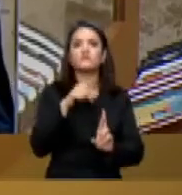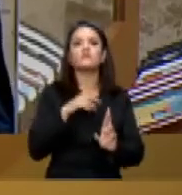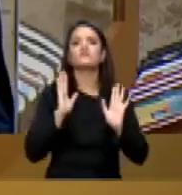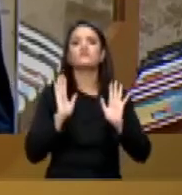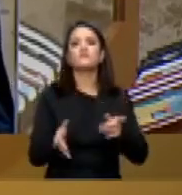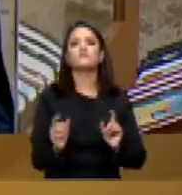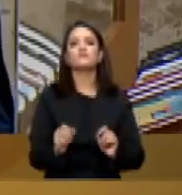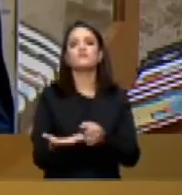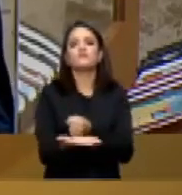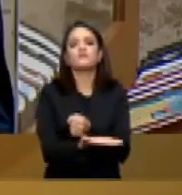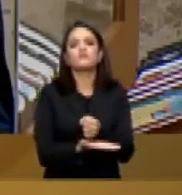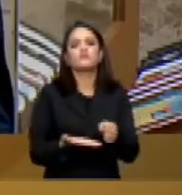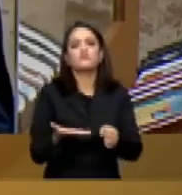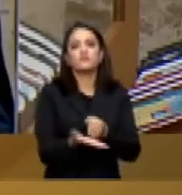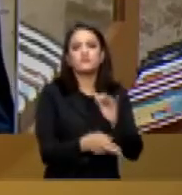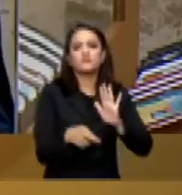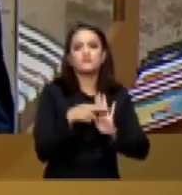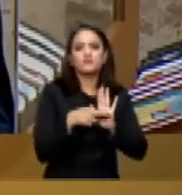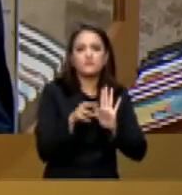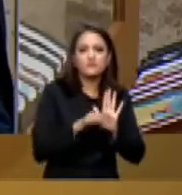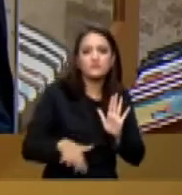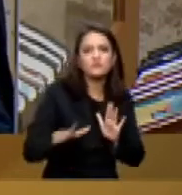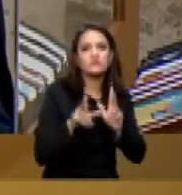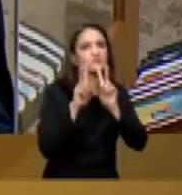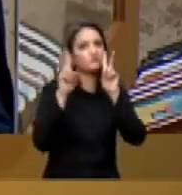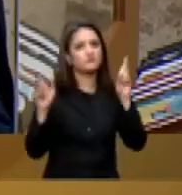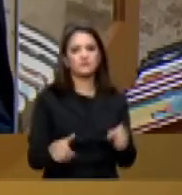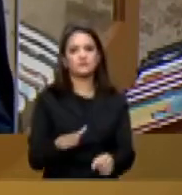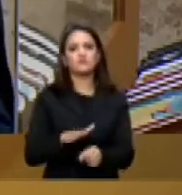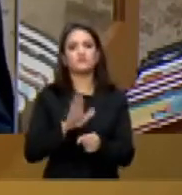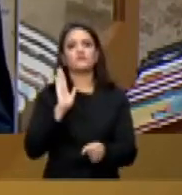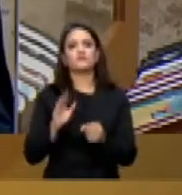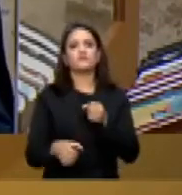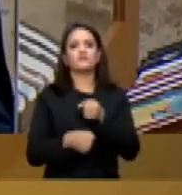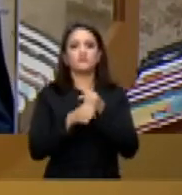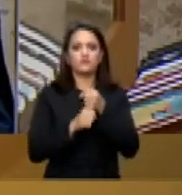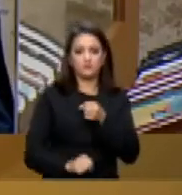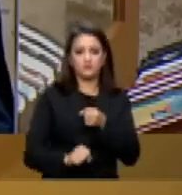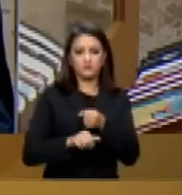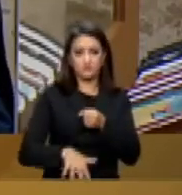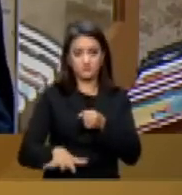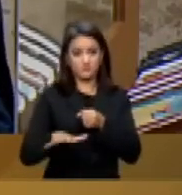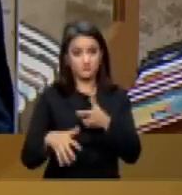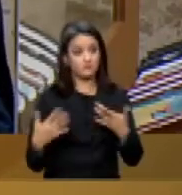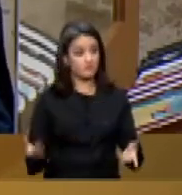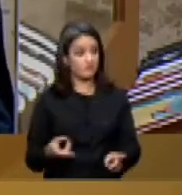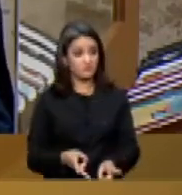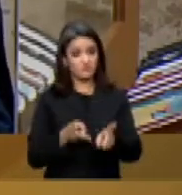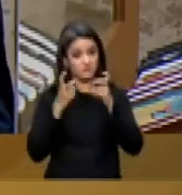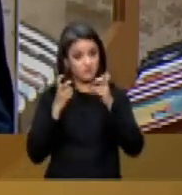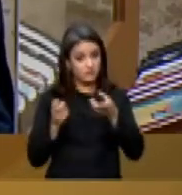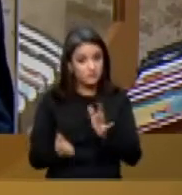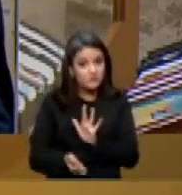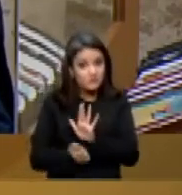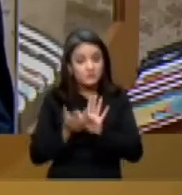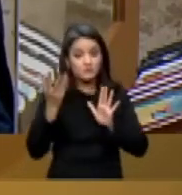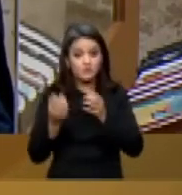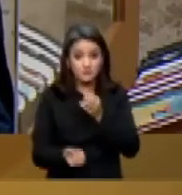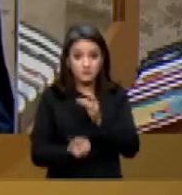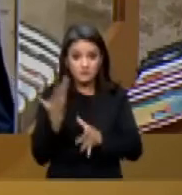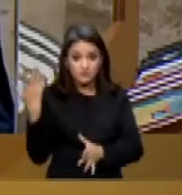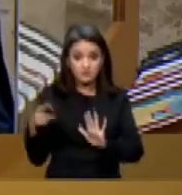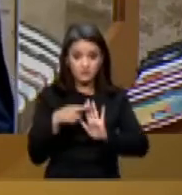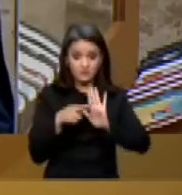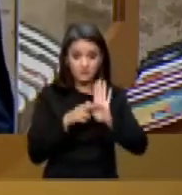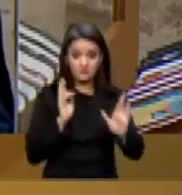das diretrizes gerais sobre saneamento básico. Aqui, verifica-se que a criação de normas de referência